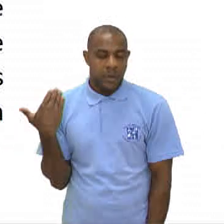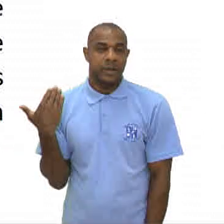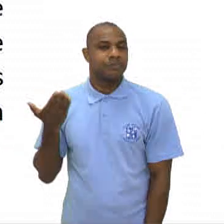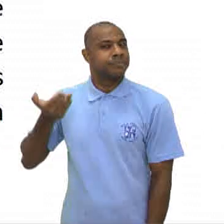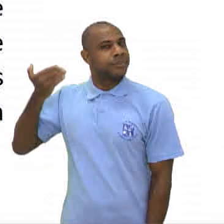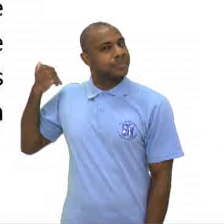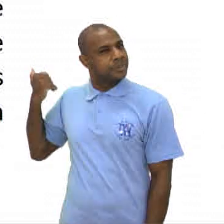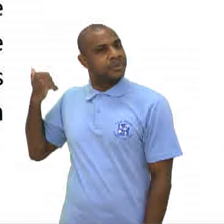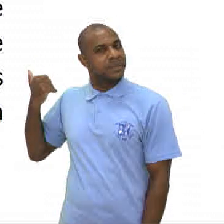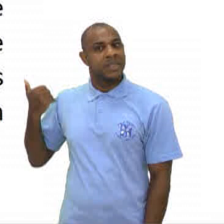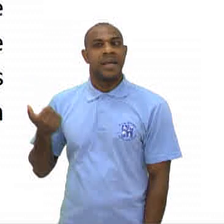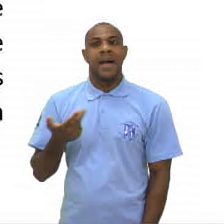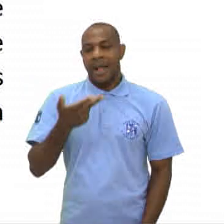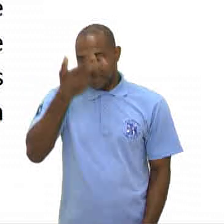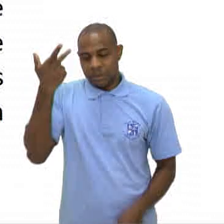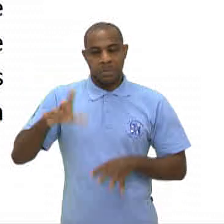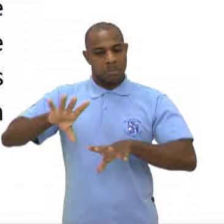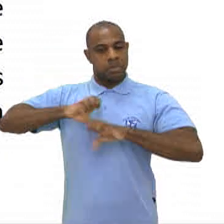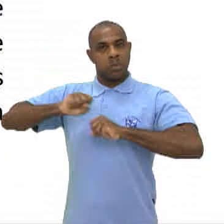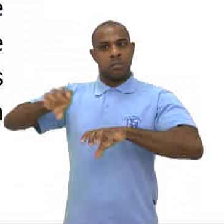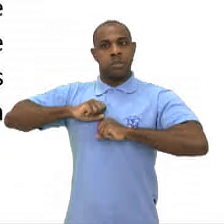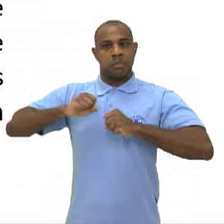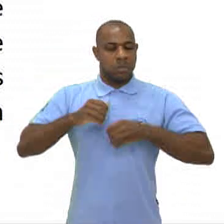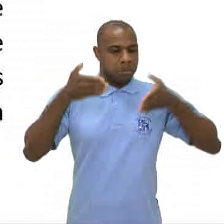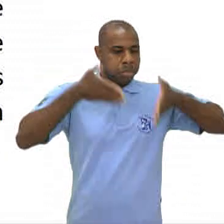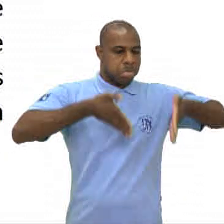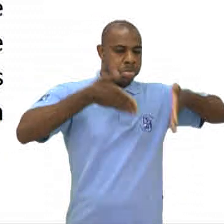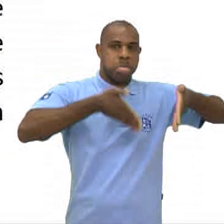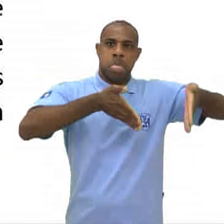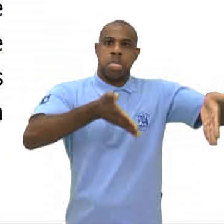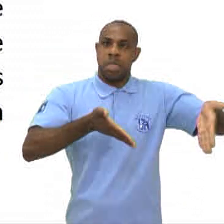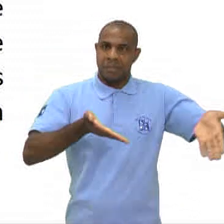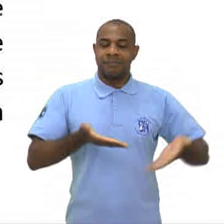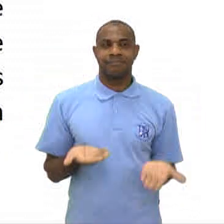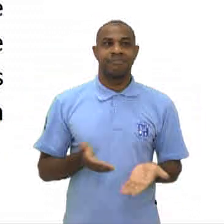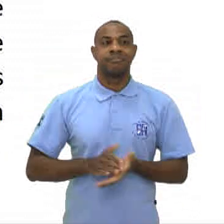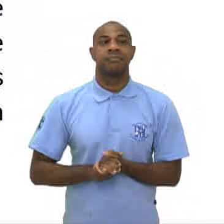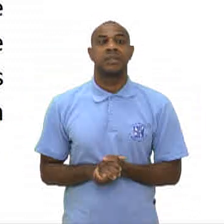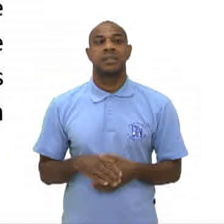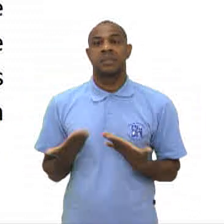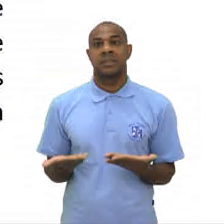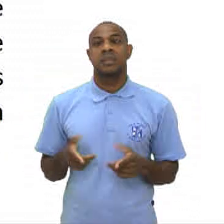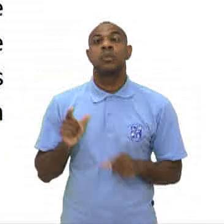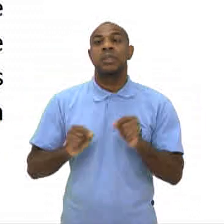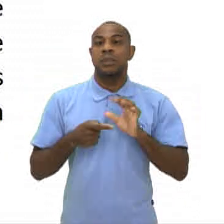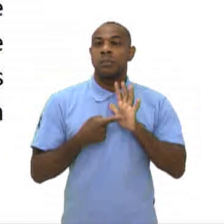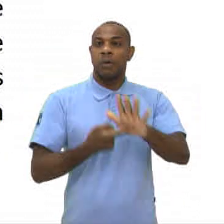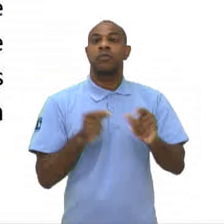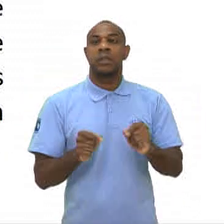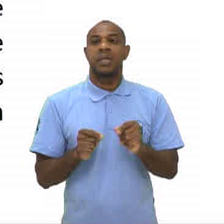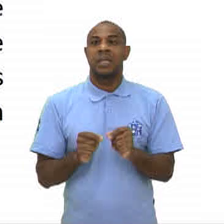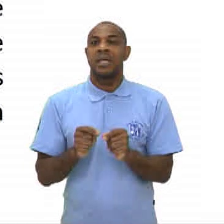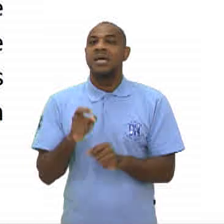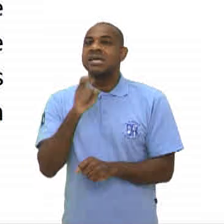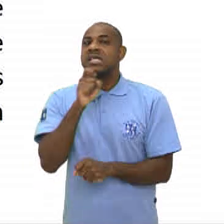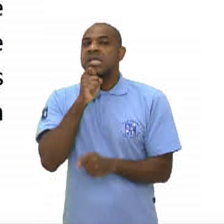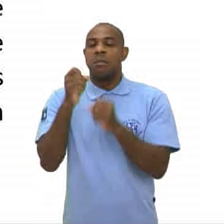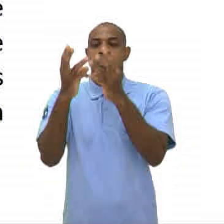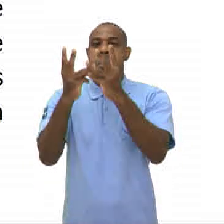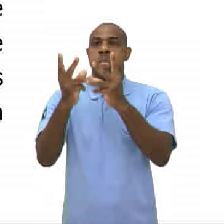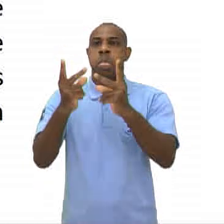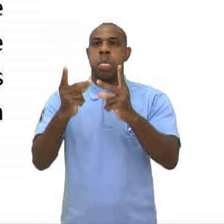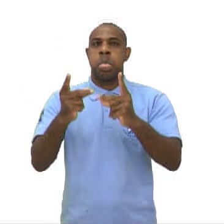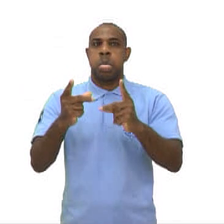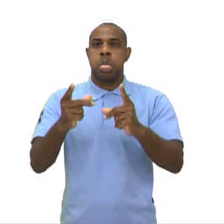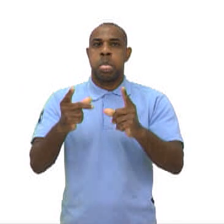Centenas de corpos infectados foram enterrados no permafrost, que está apresentando um degelo até 3 vezes